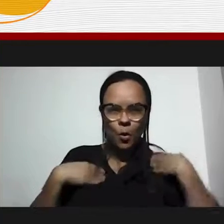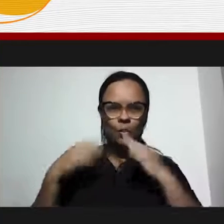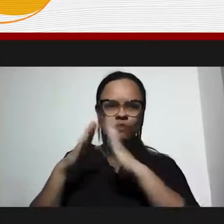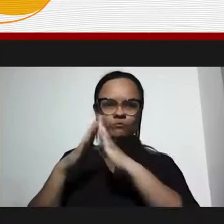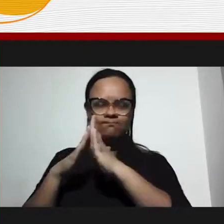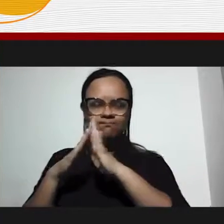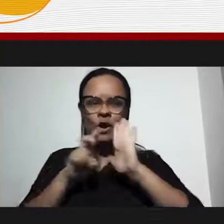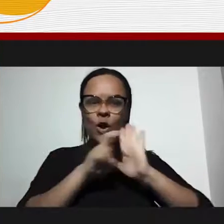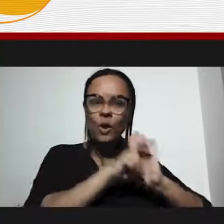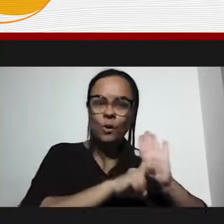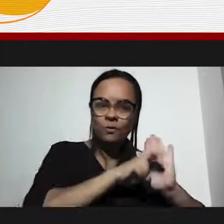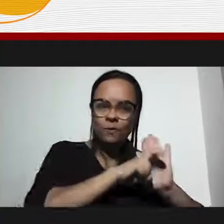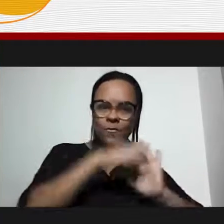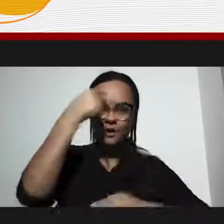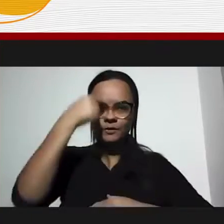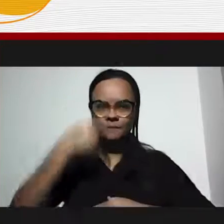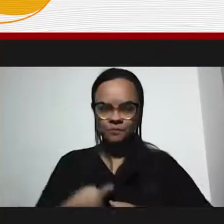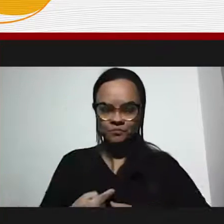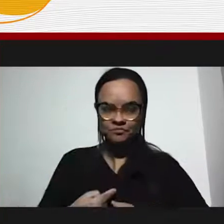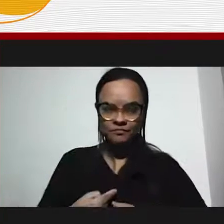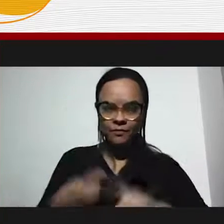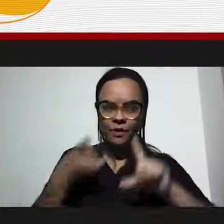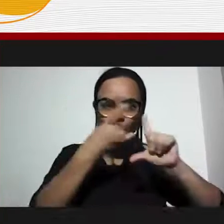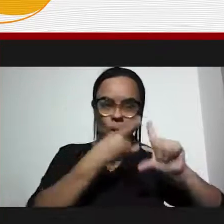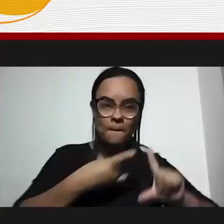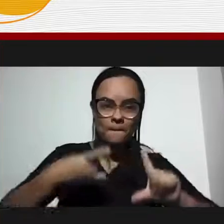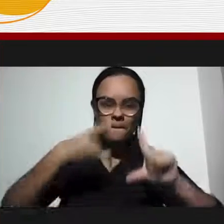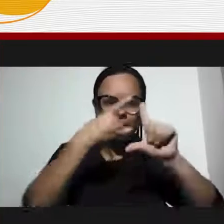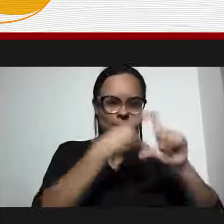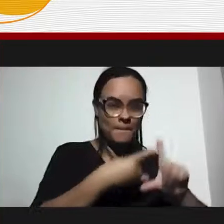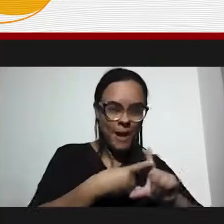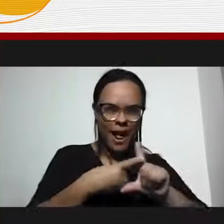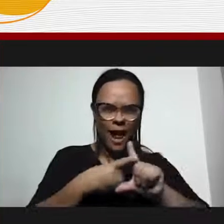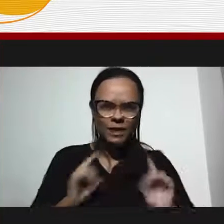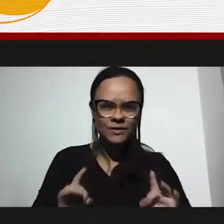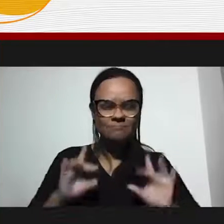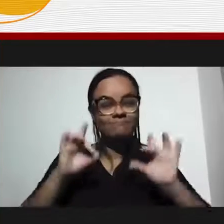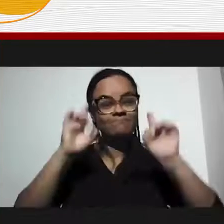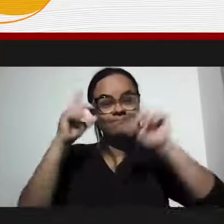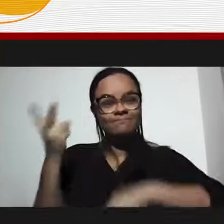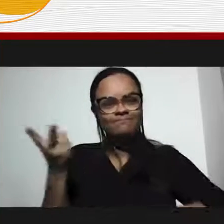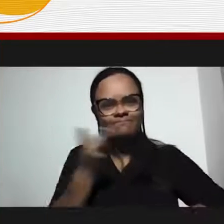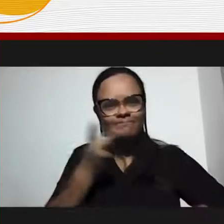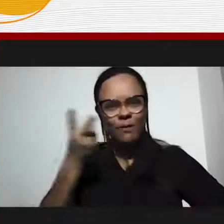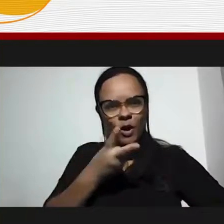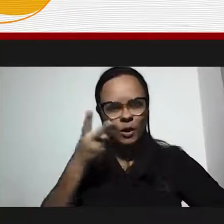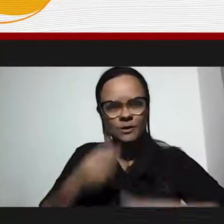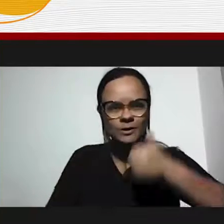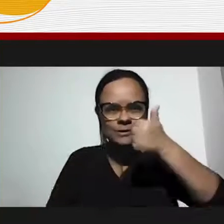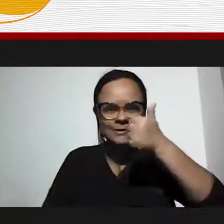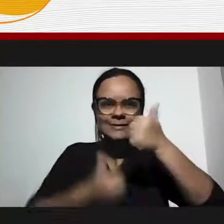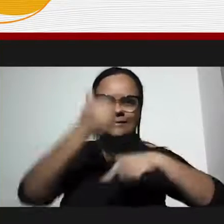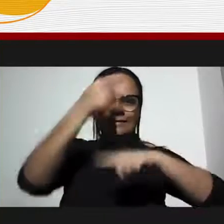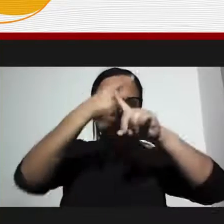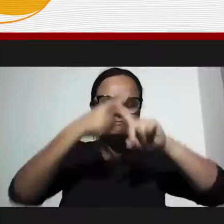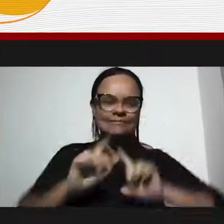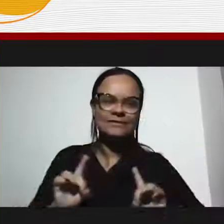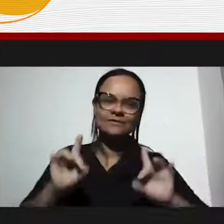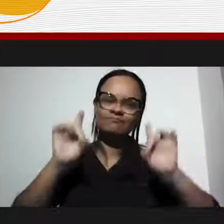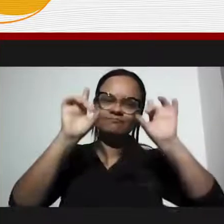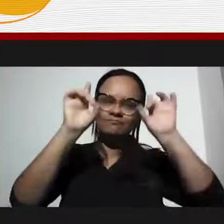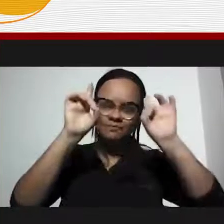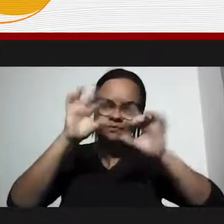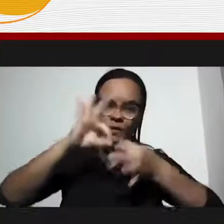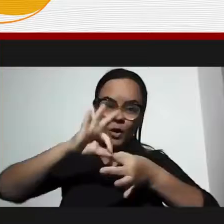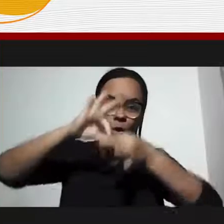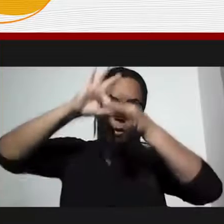cadeirante. Bom, hoje essa live é uma super live com dois atletas aí especiais, né,